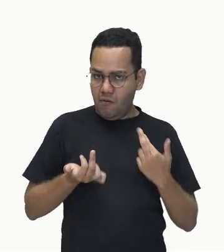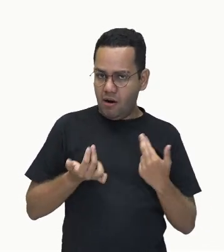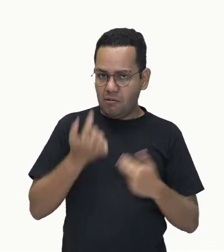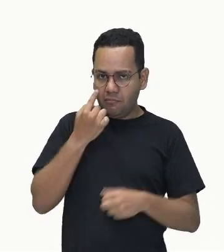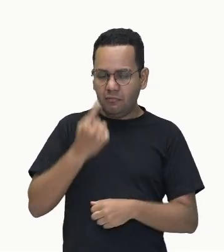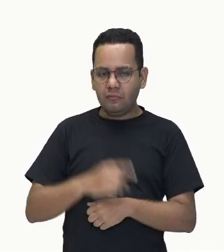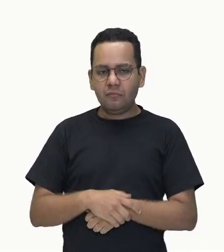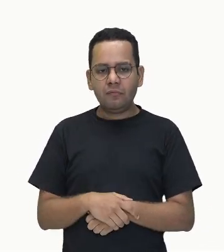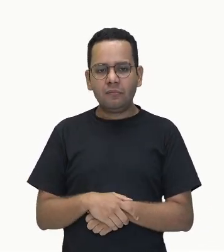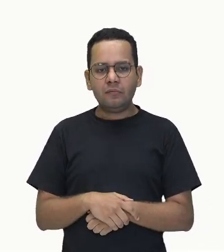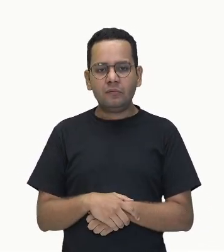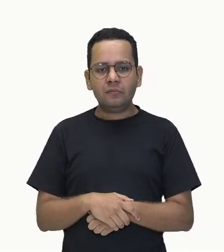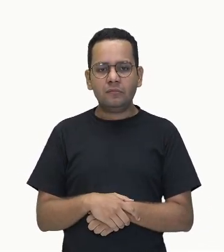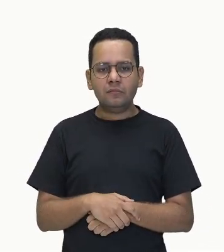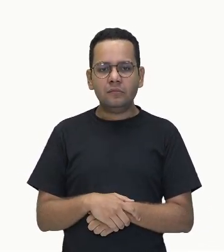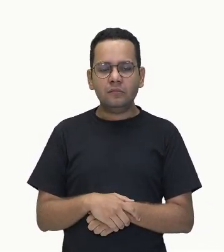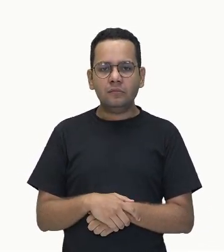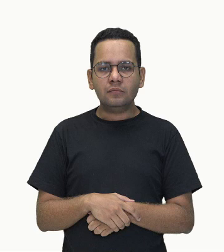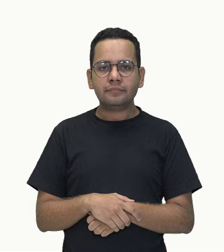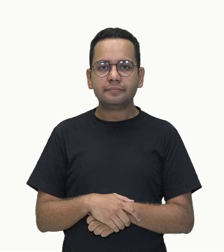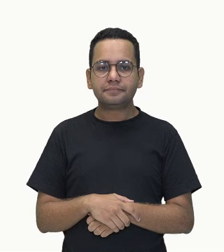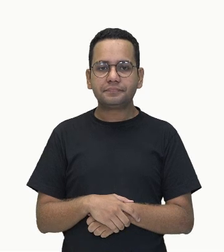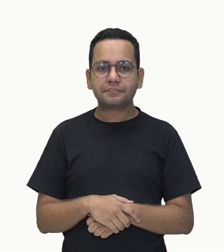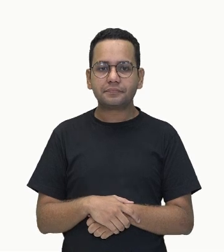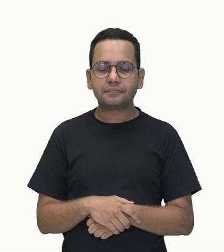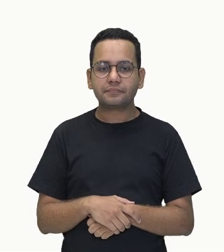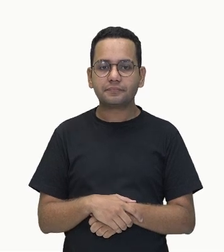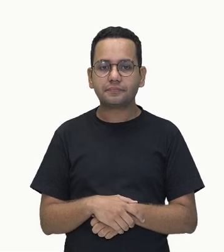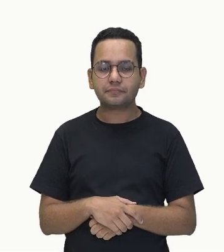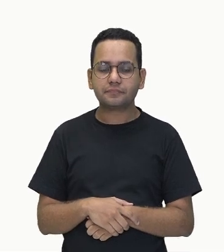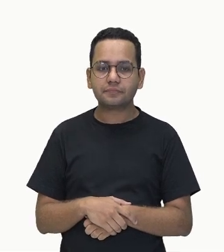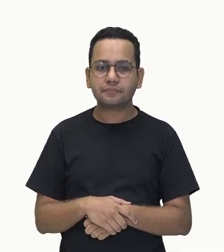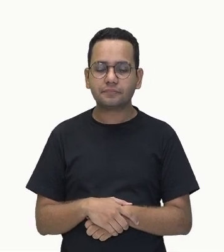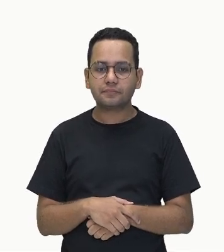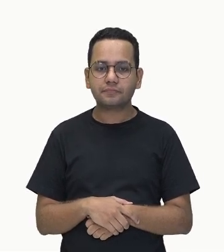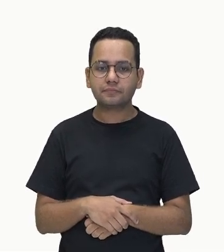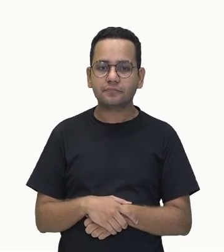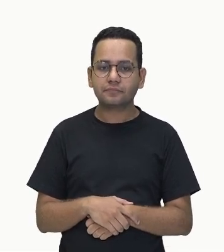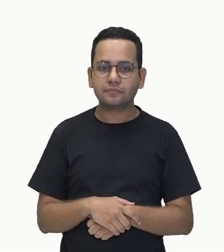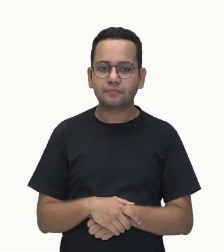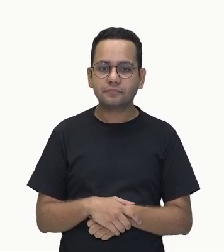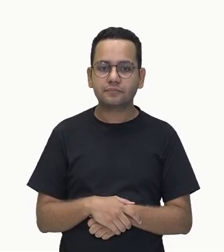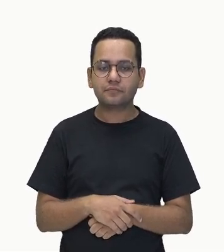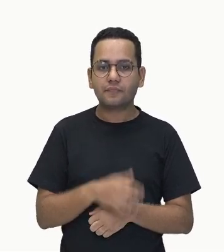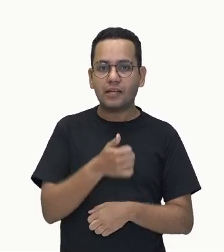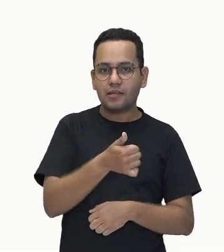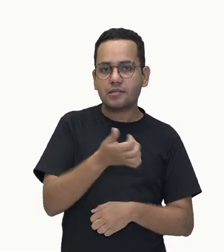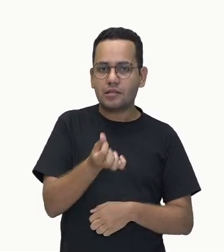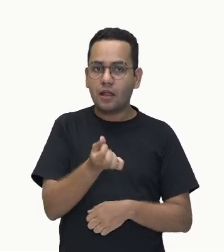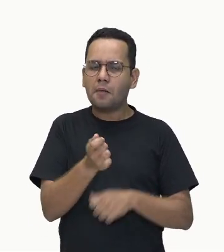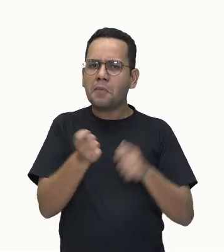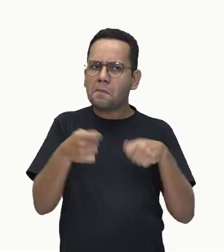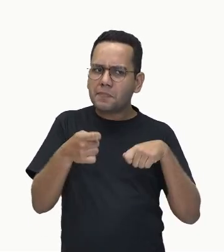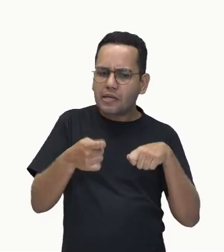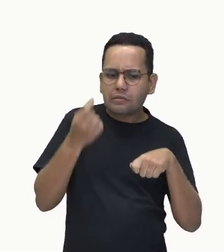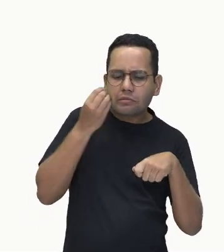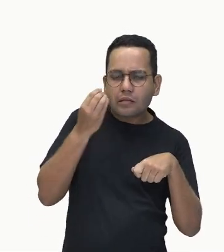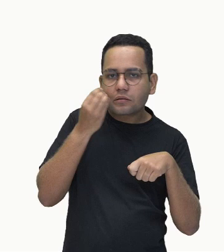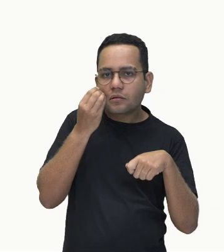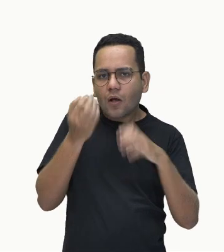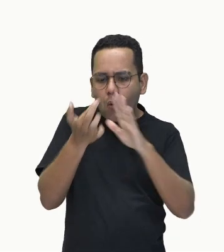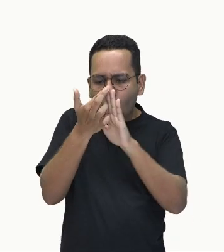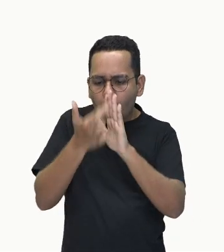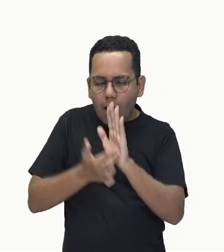16 aqui e vou tentar aplicar algum artifício matemático para